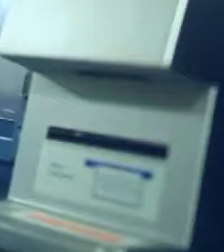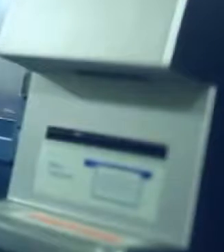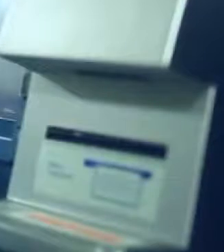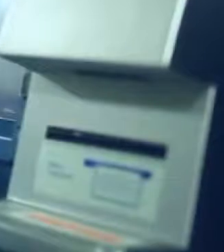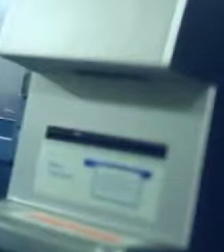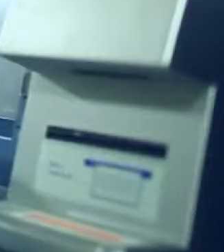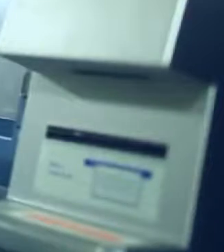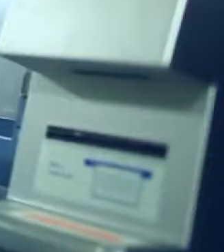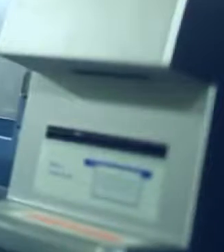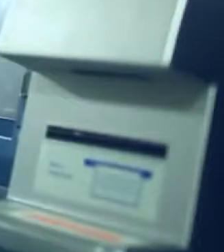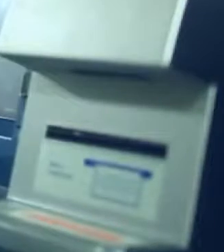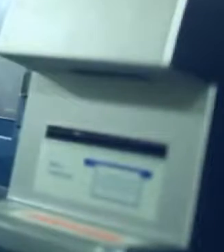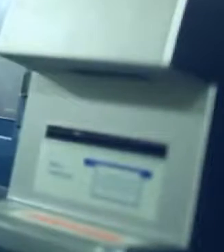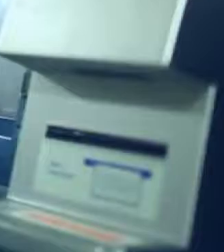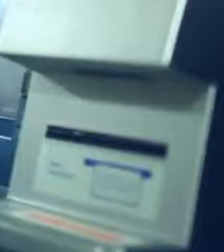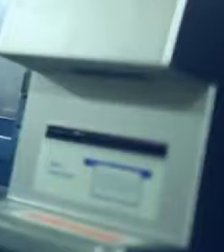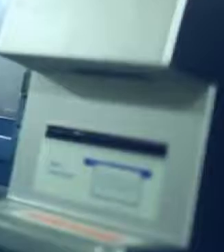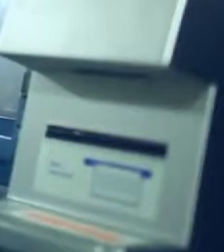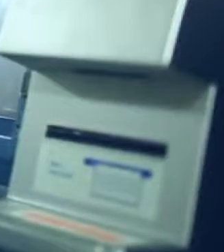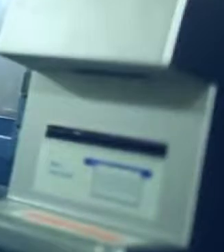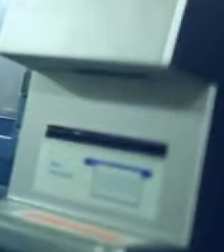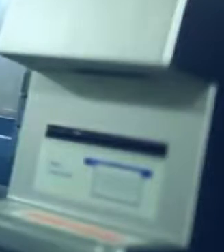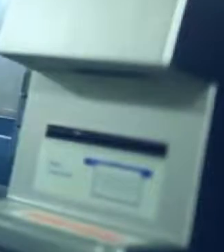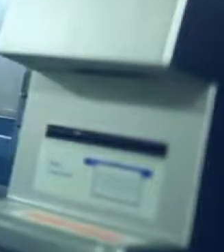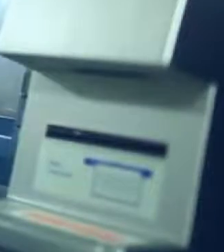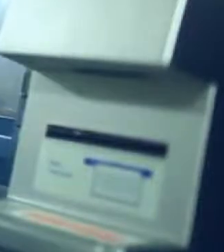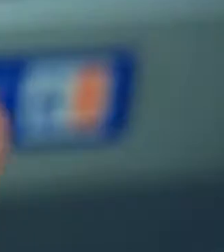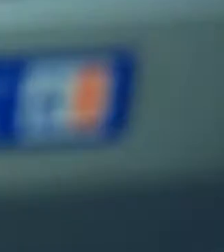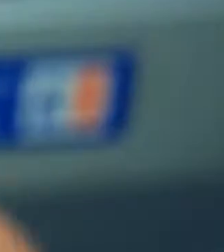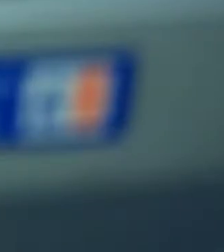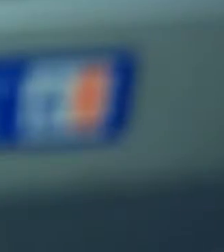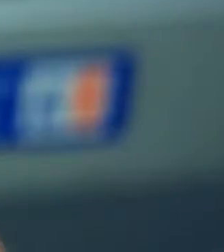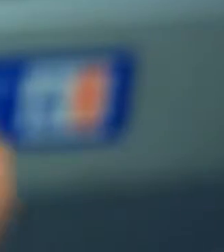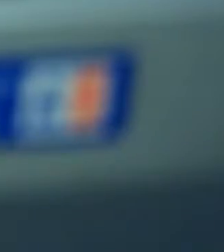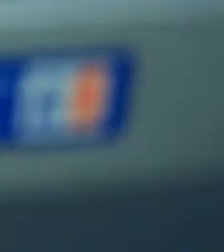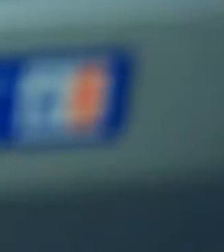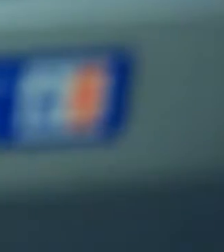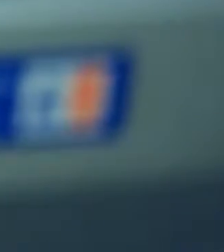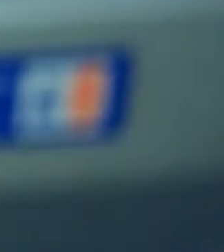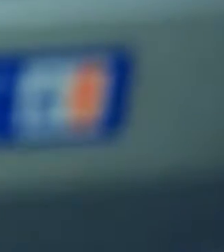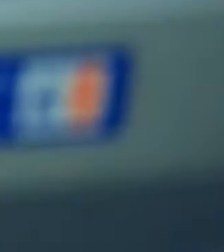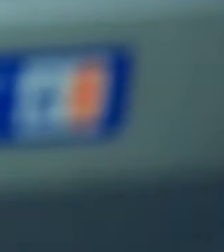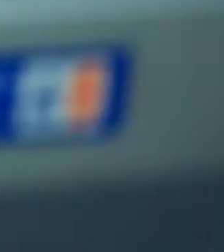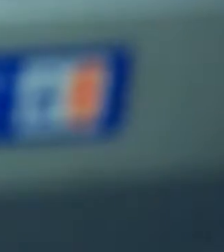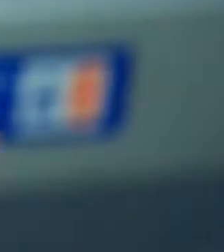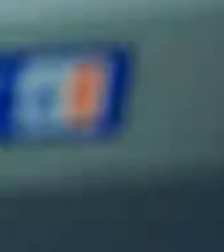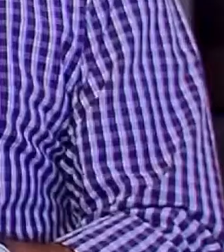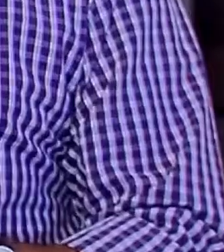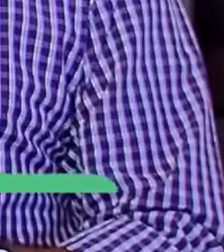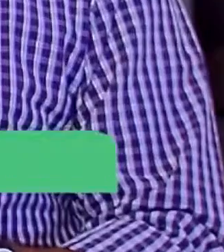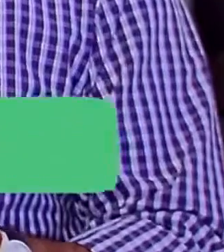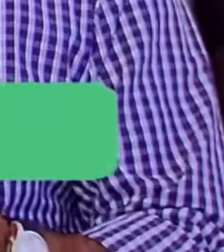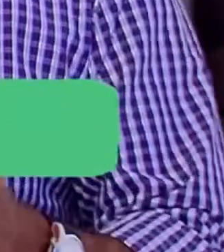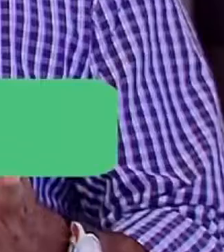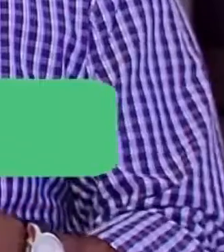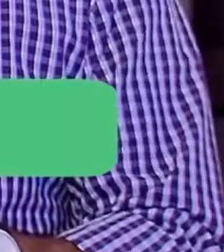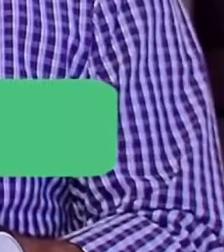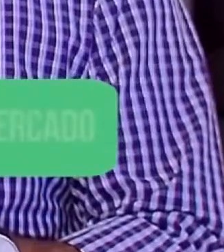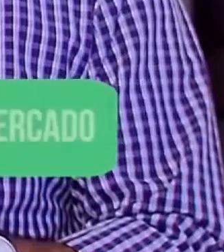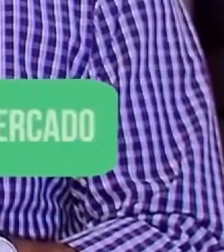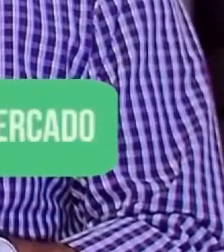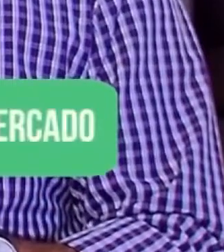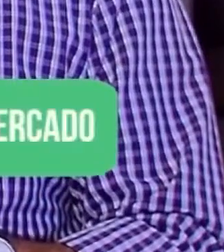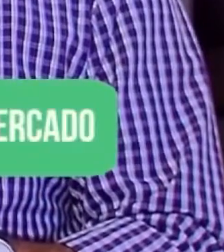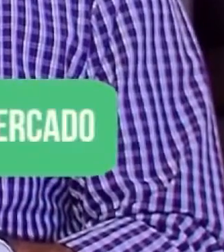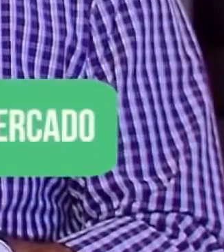aquele dinheiro é dele. Então ele avança. Aí depois você fala assim, bom, então e agora? Você vai devolver? Porque você usa alguns dias. Aí você vai pagar juros